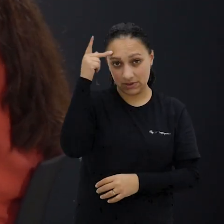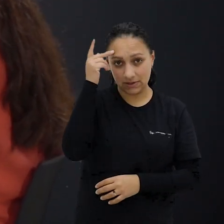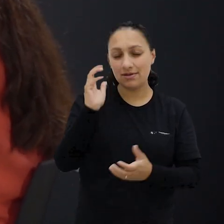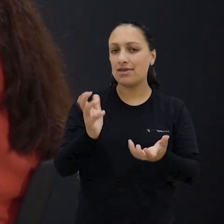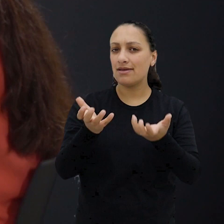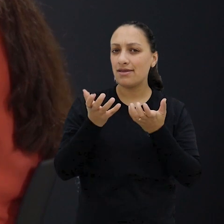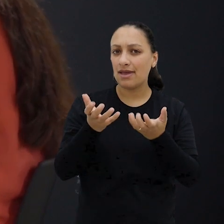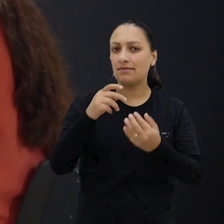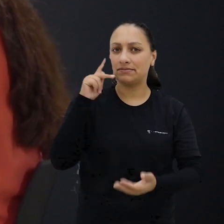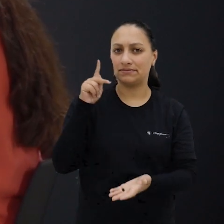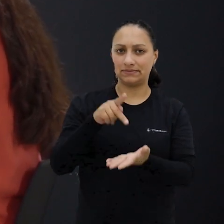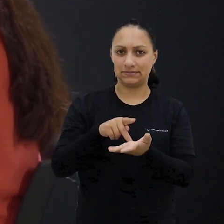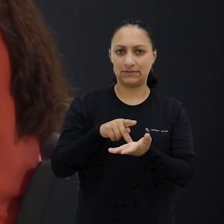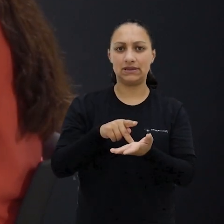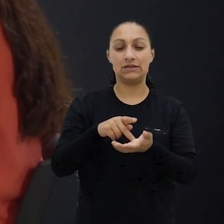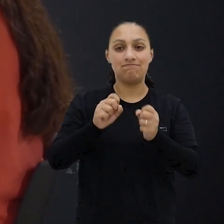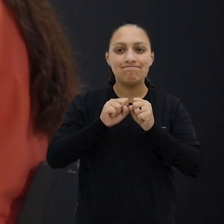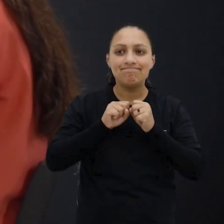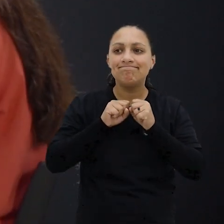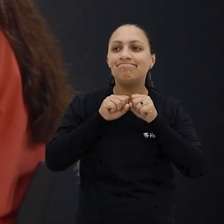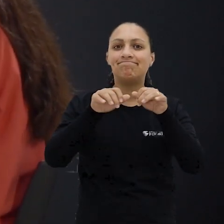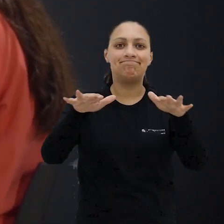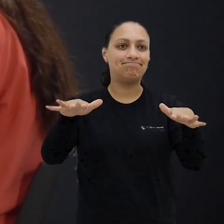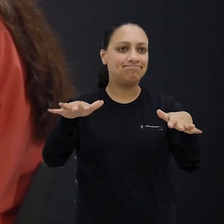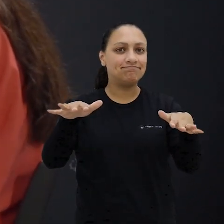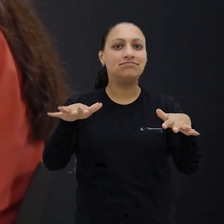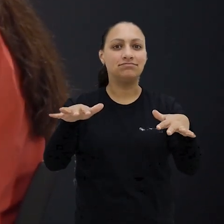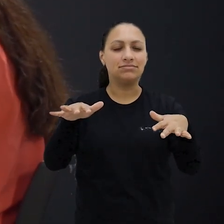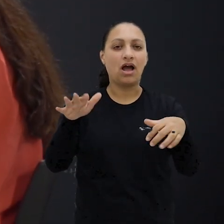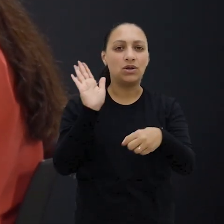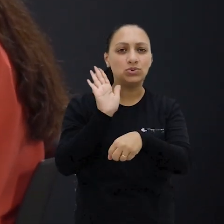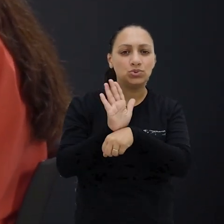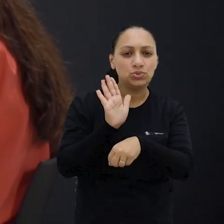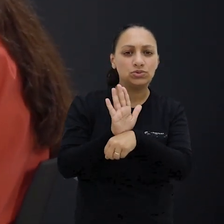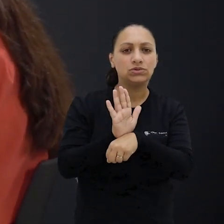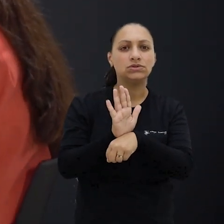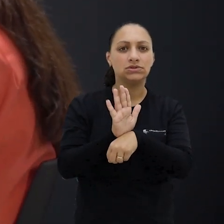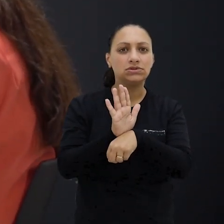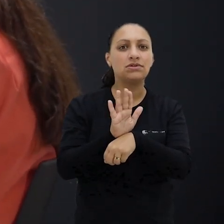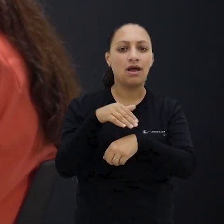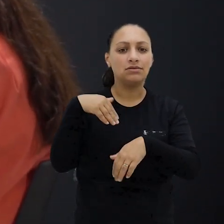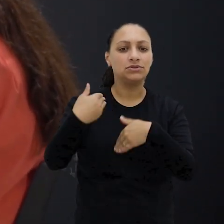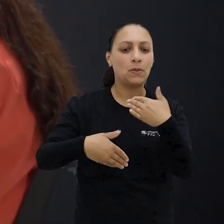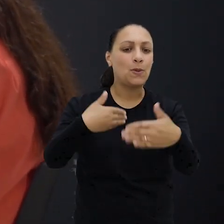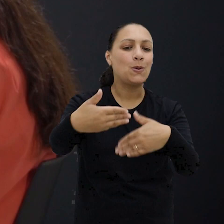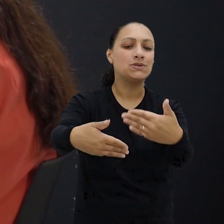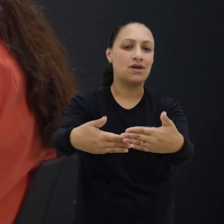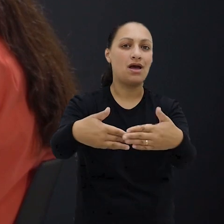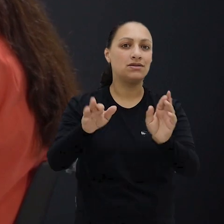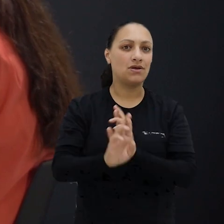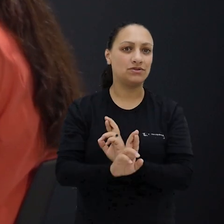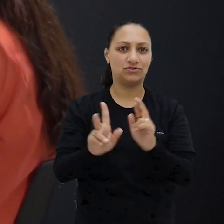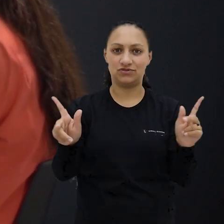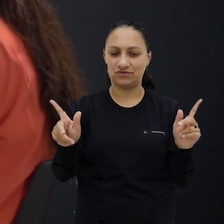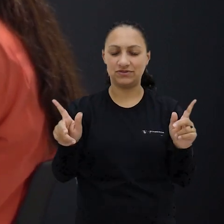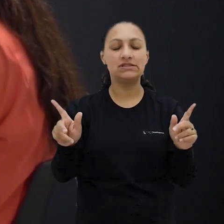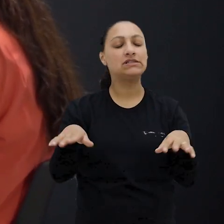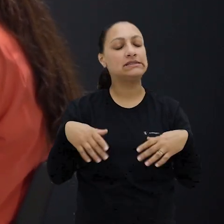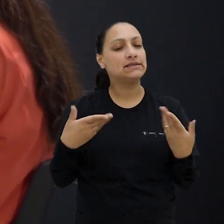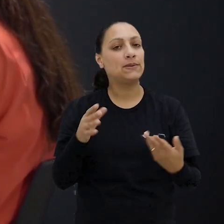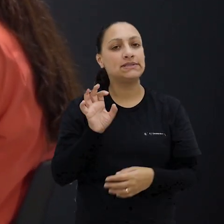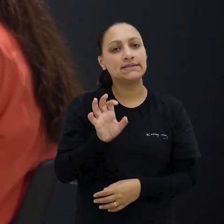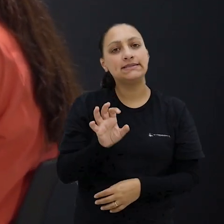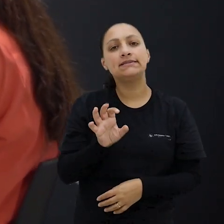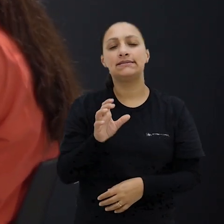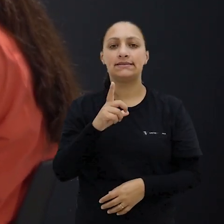que realmente querem transbordar, querem mostrar, querem ajudar nesse processo, faz muita diferença, né? Então, assim,